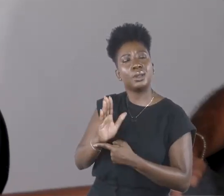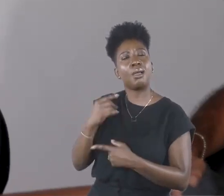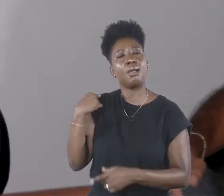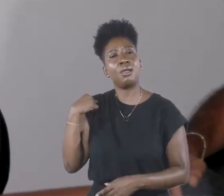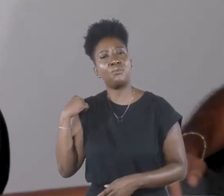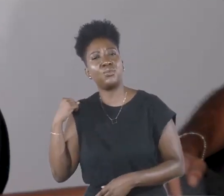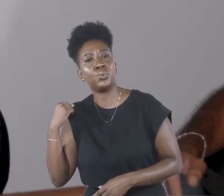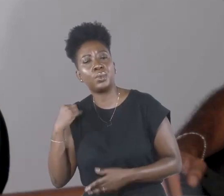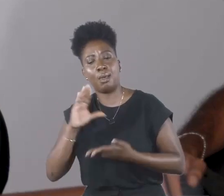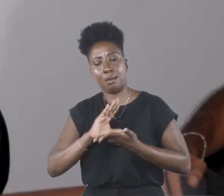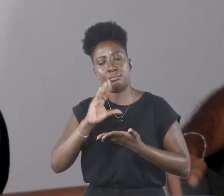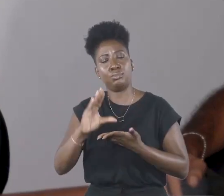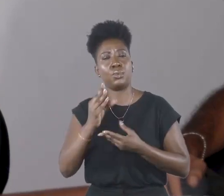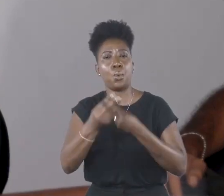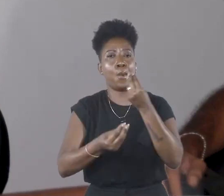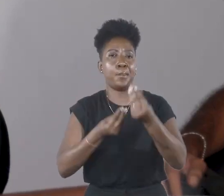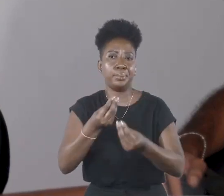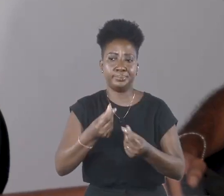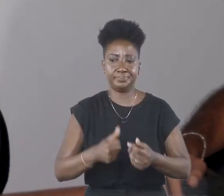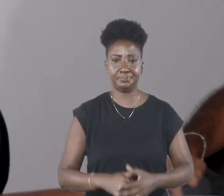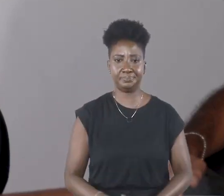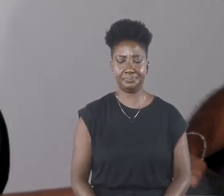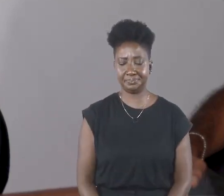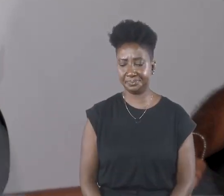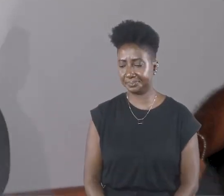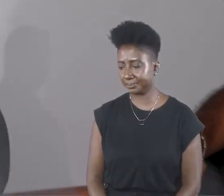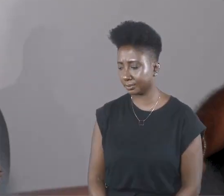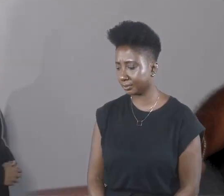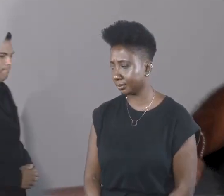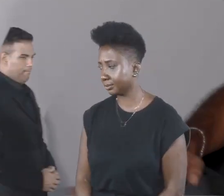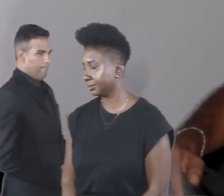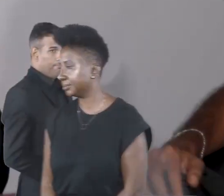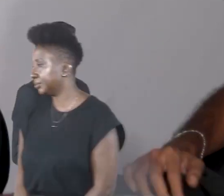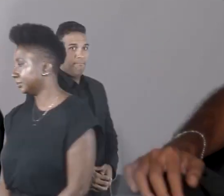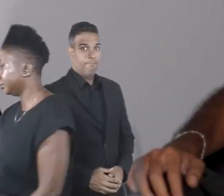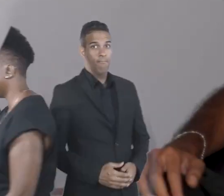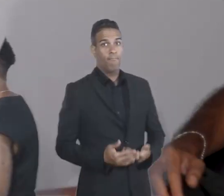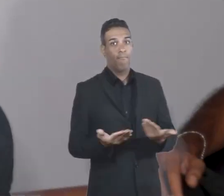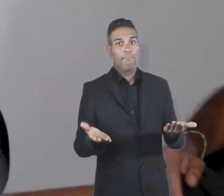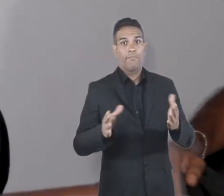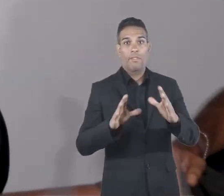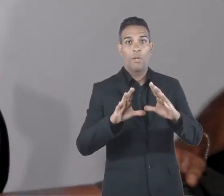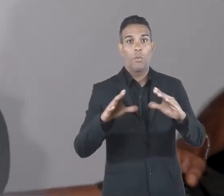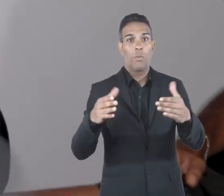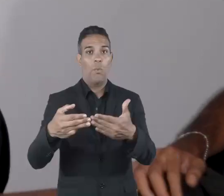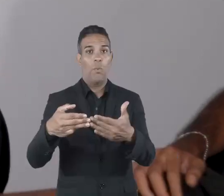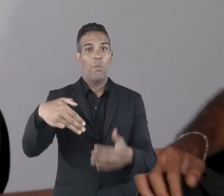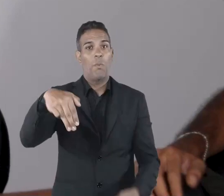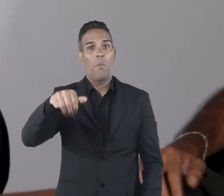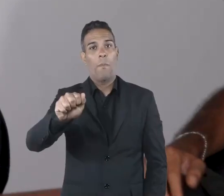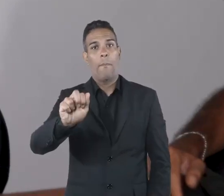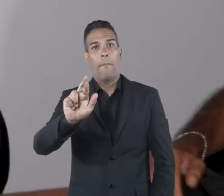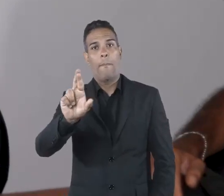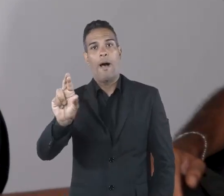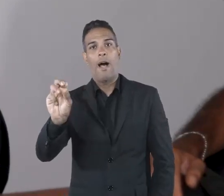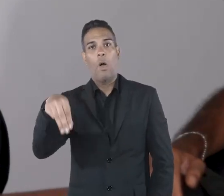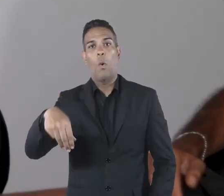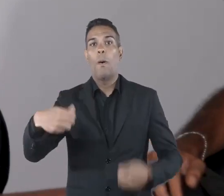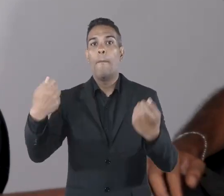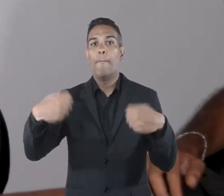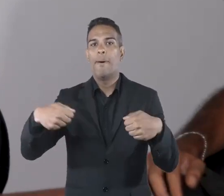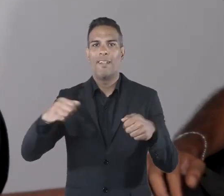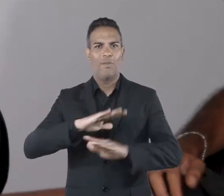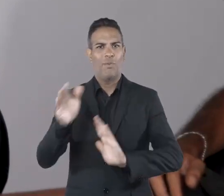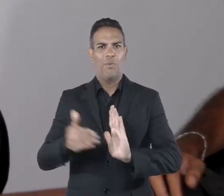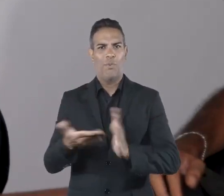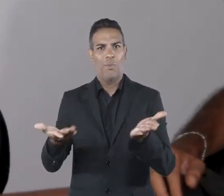a gente também está, mas principalmente Instagram e nosso site. E para contratar as nossas oficinas para as escolas ou para empresas,